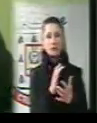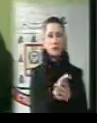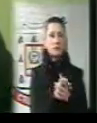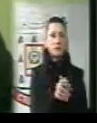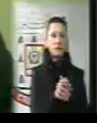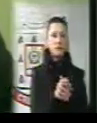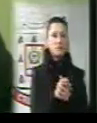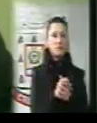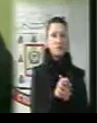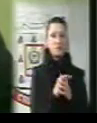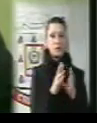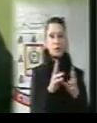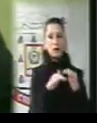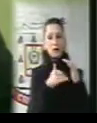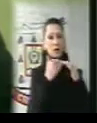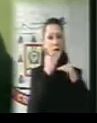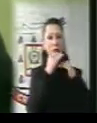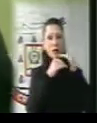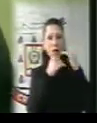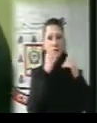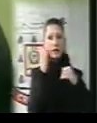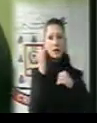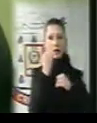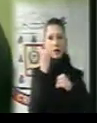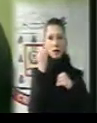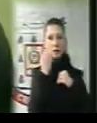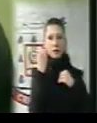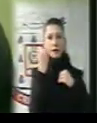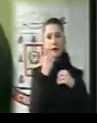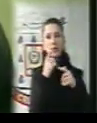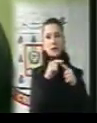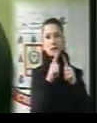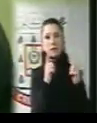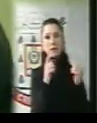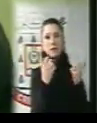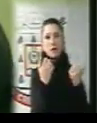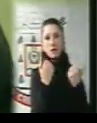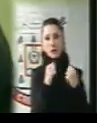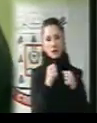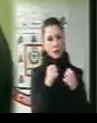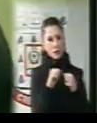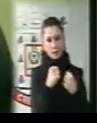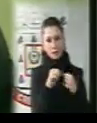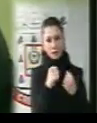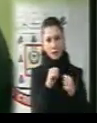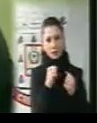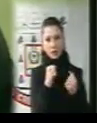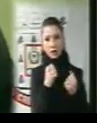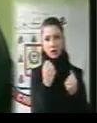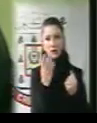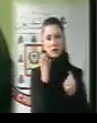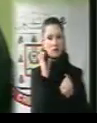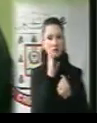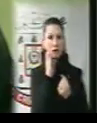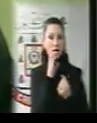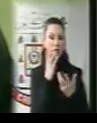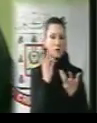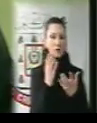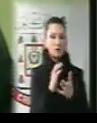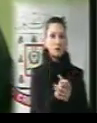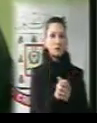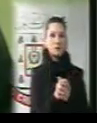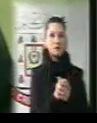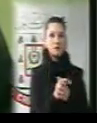toda obra ela é importante e aquela que você precisa, que você tem uma necessidade urgente.